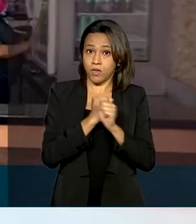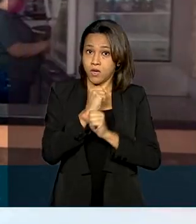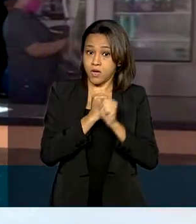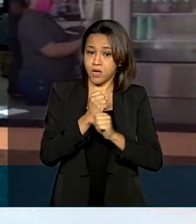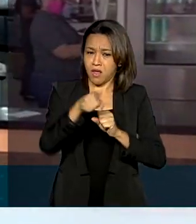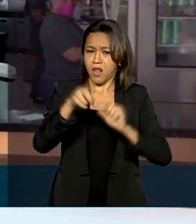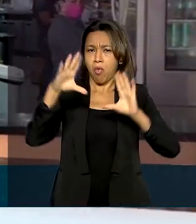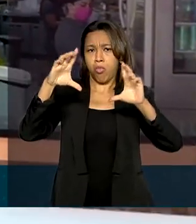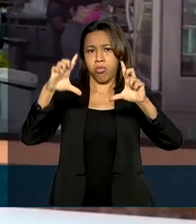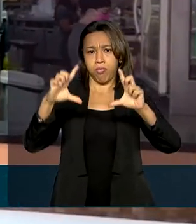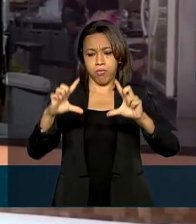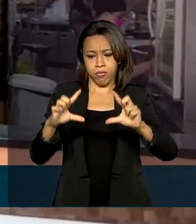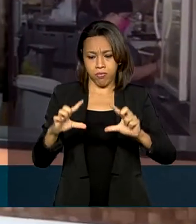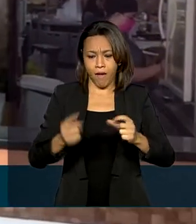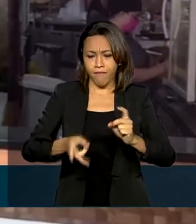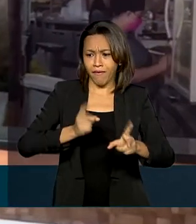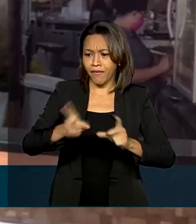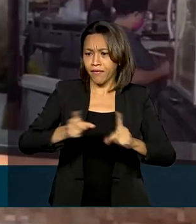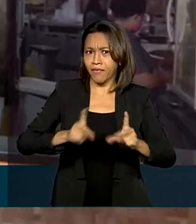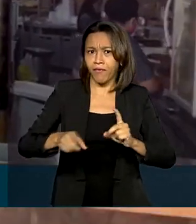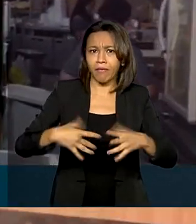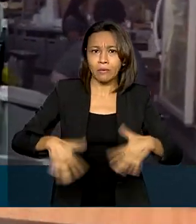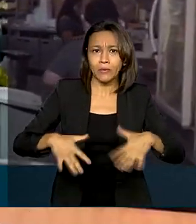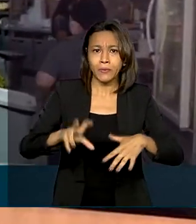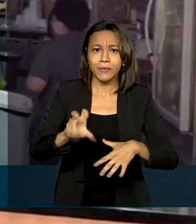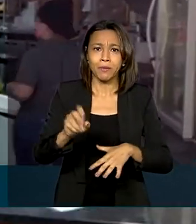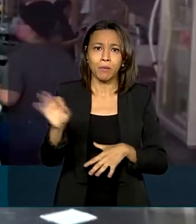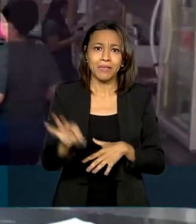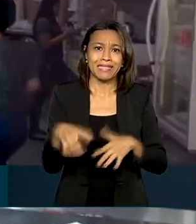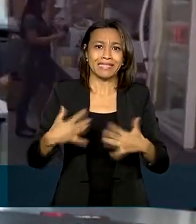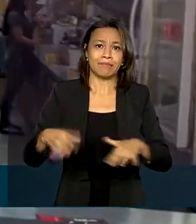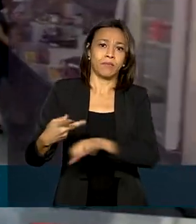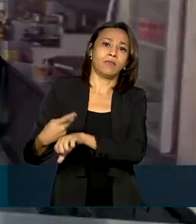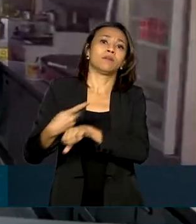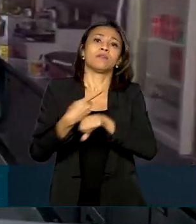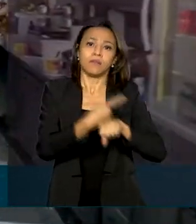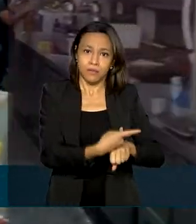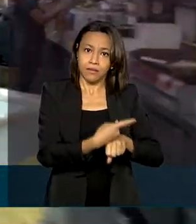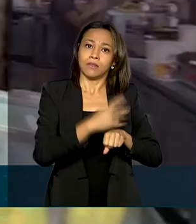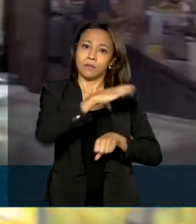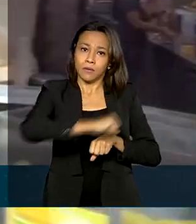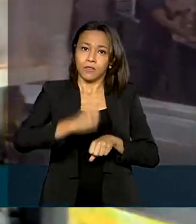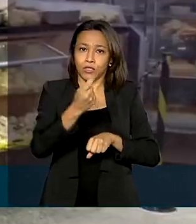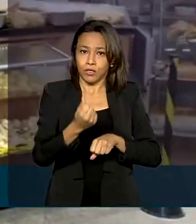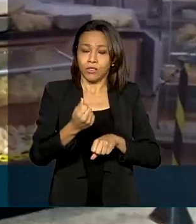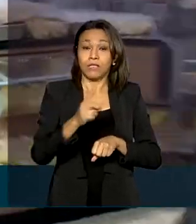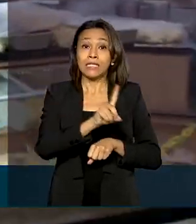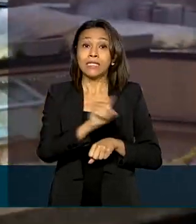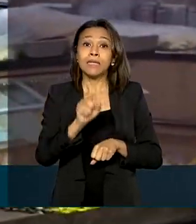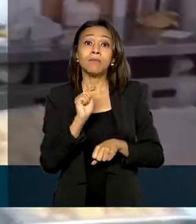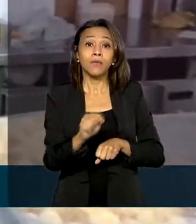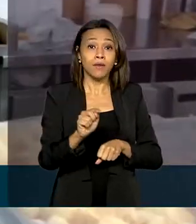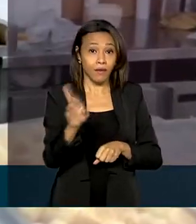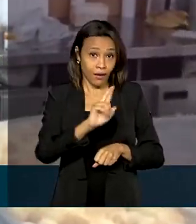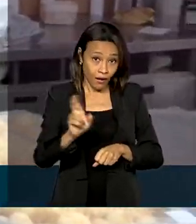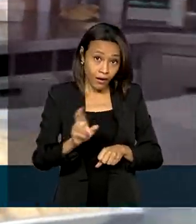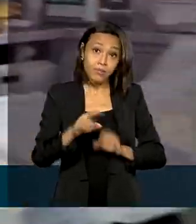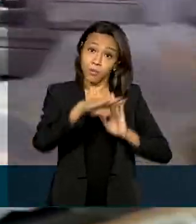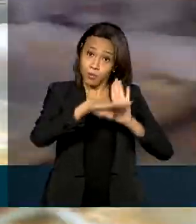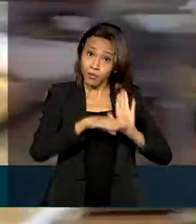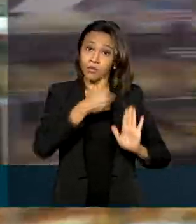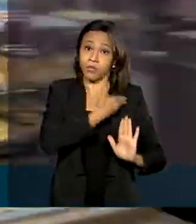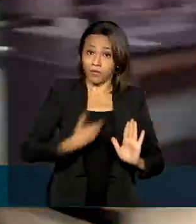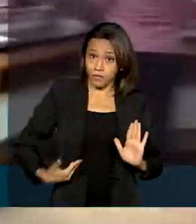vendas caindo mais de 50%, ele precisou pegar um crédito de R$ 100 mil pelo Pronamp. Usou